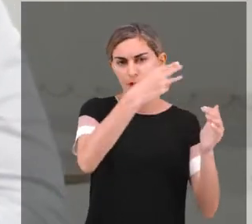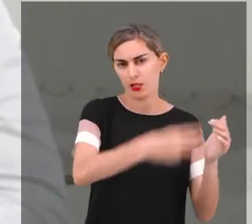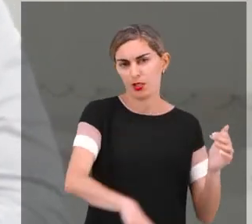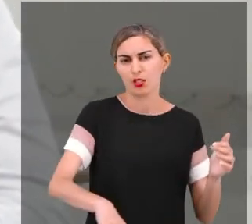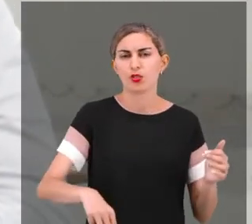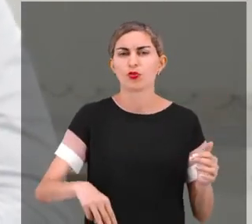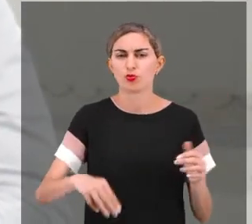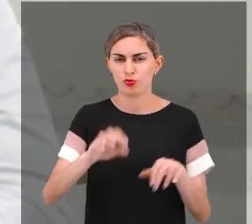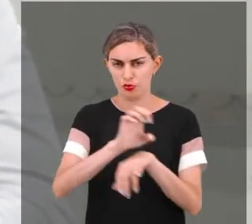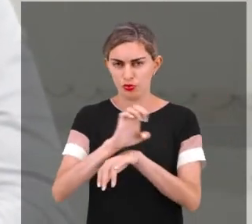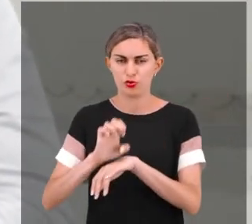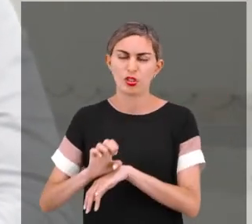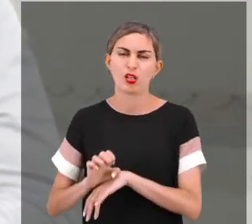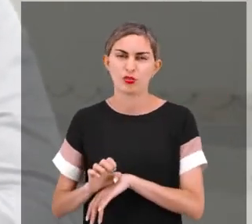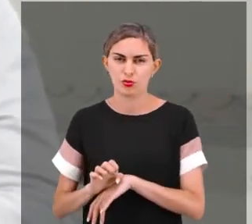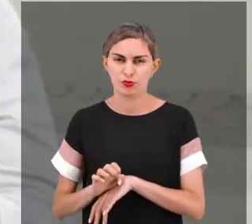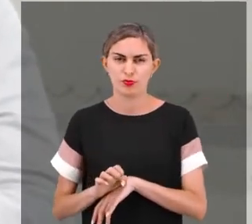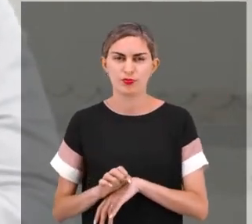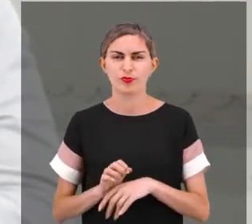Maranhão, né?